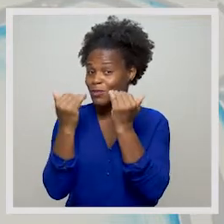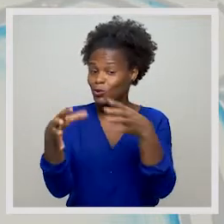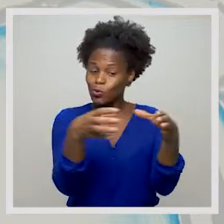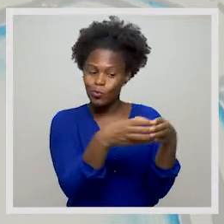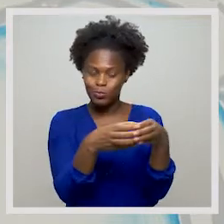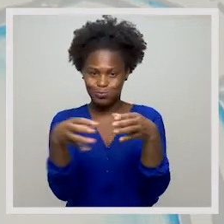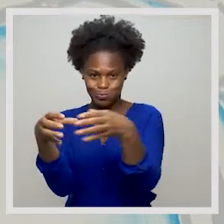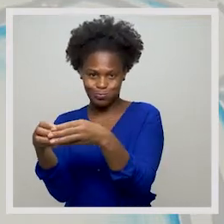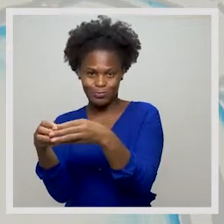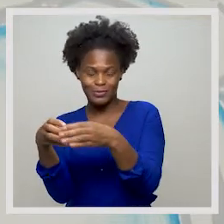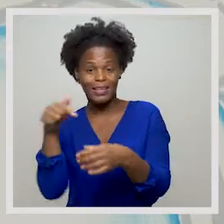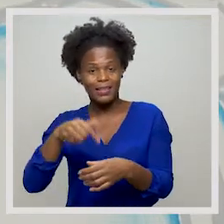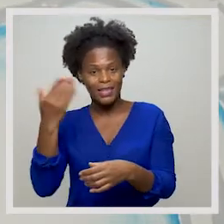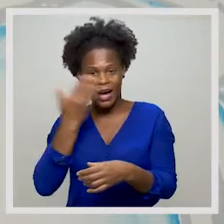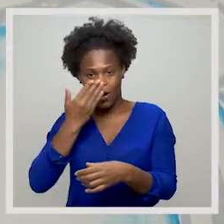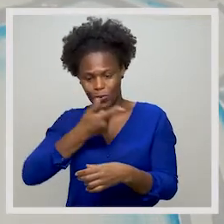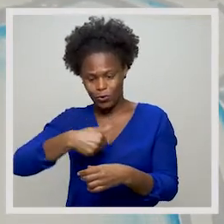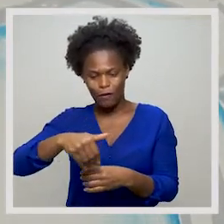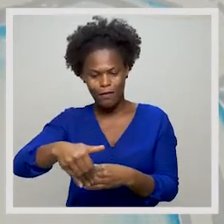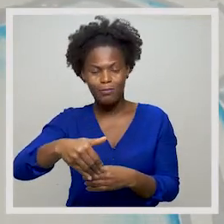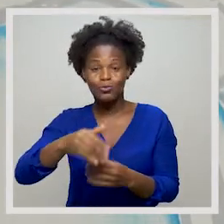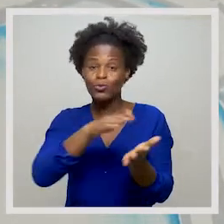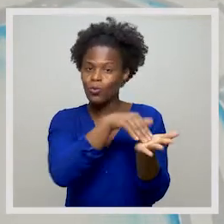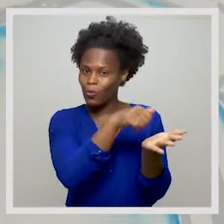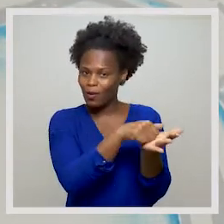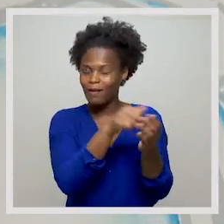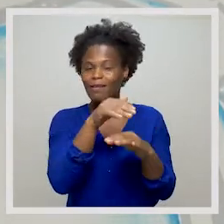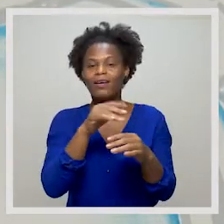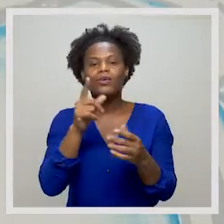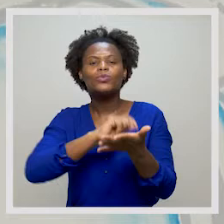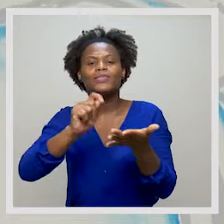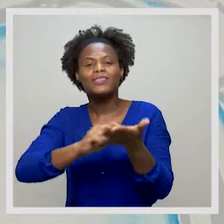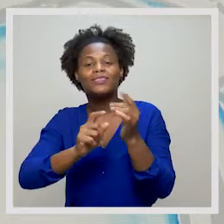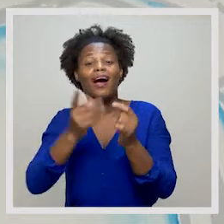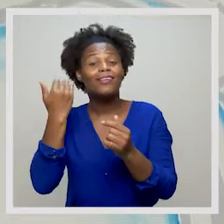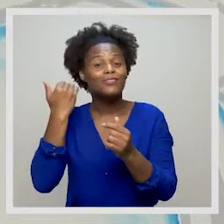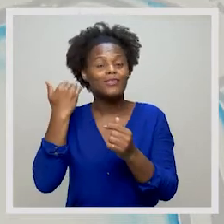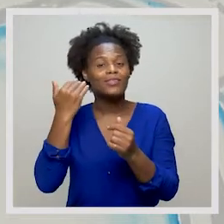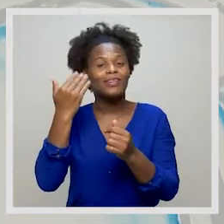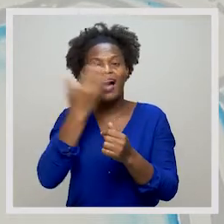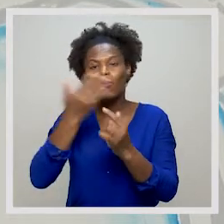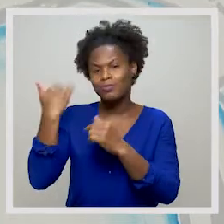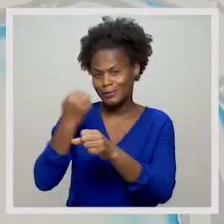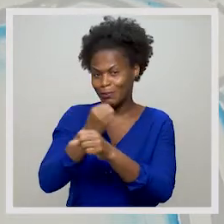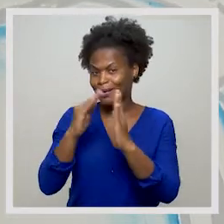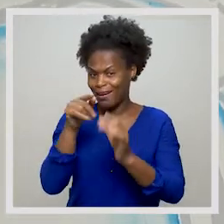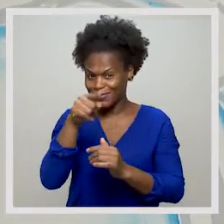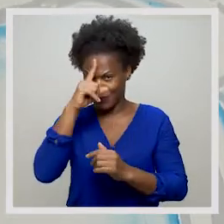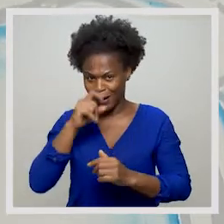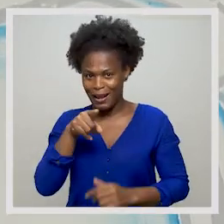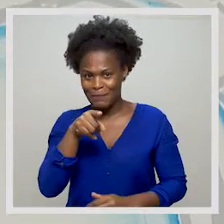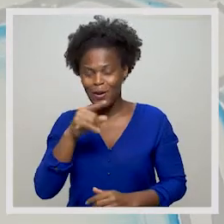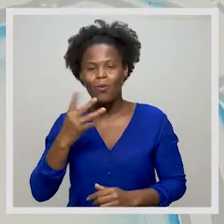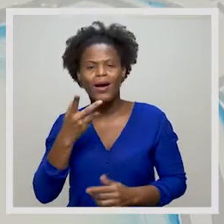dados agrupados. Durante esta aula, nós vamos corrigir o exercício que ficou da aula anterior.